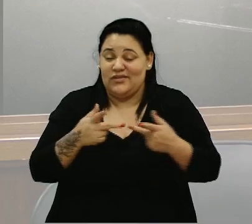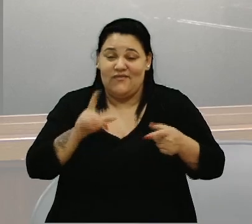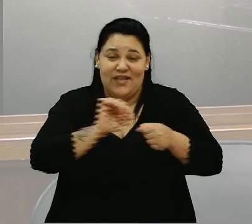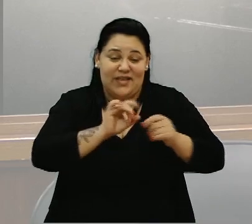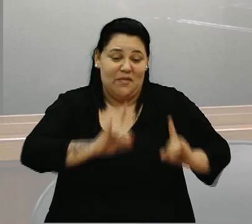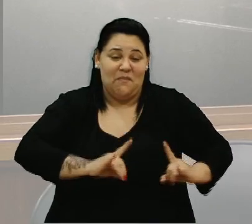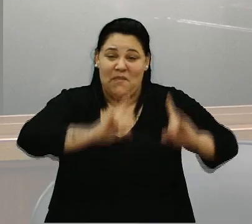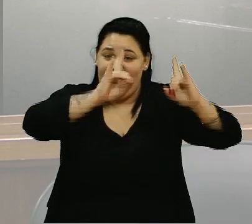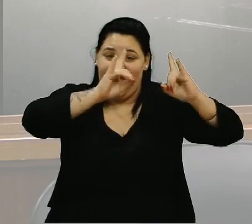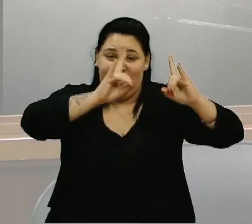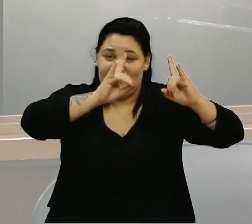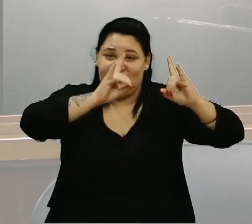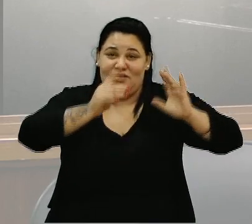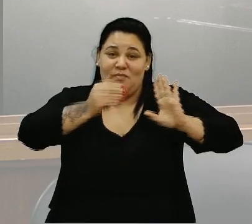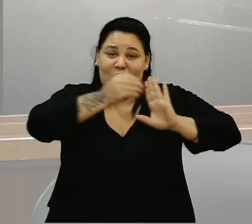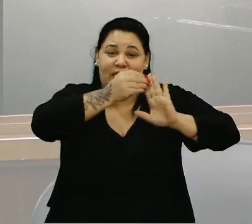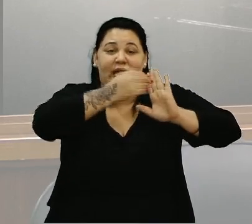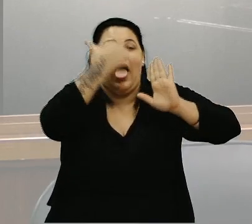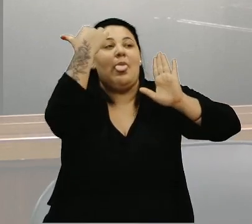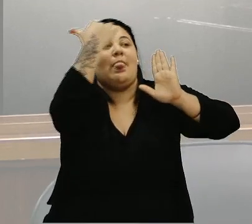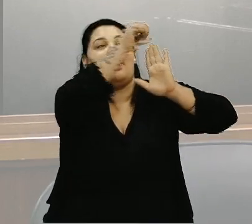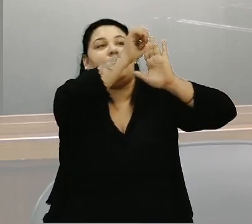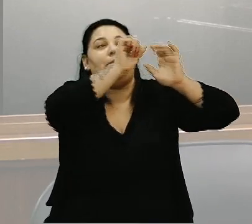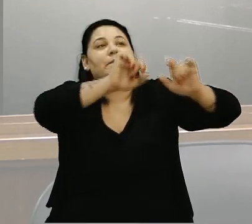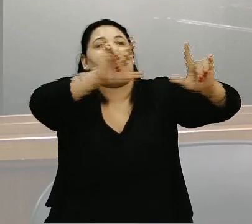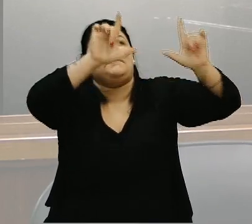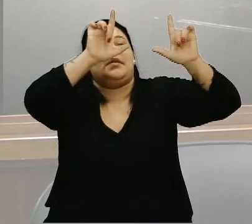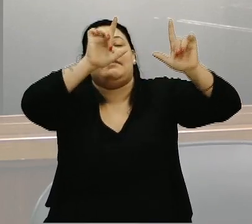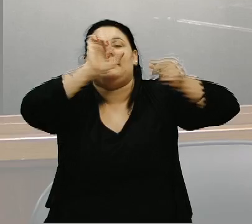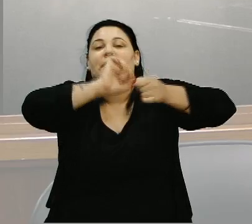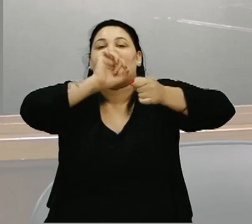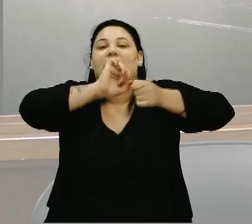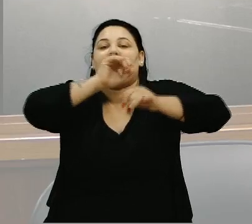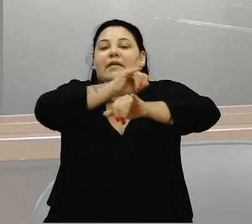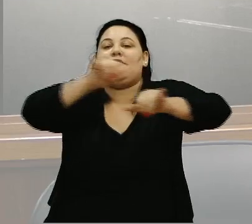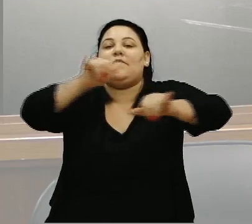e botar, adesivar para fazer lobby nas